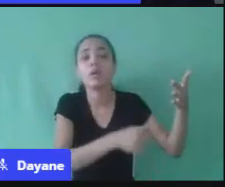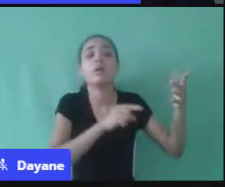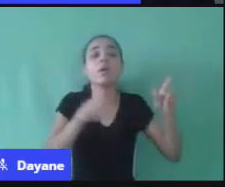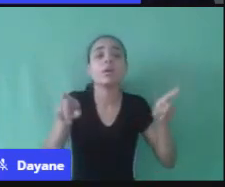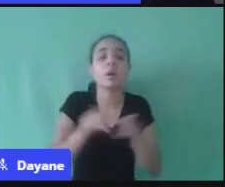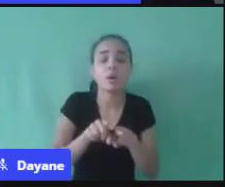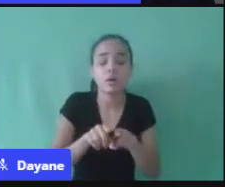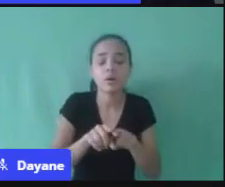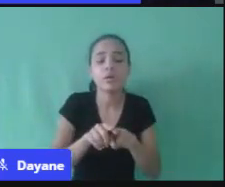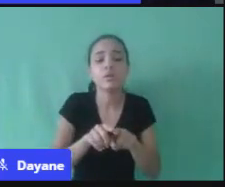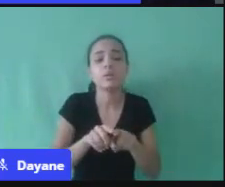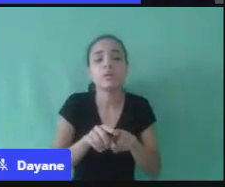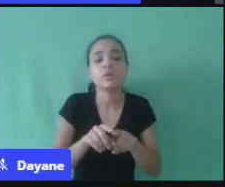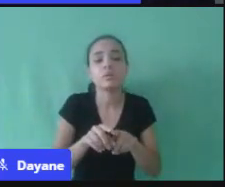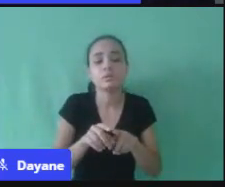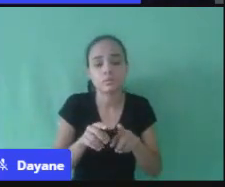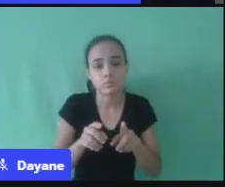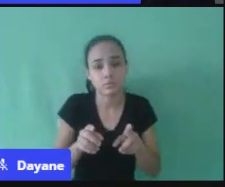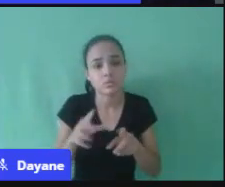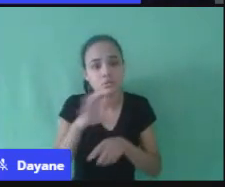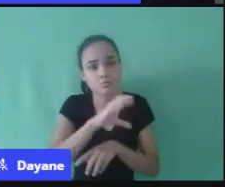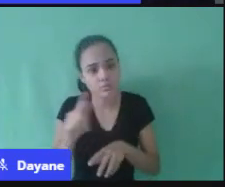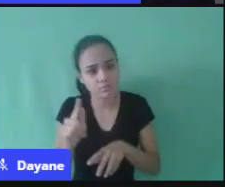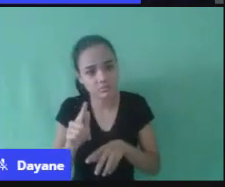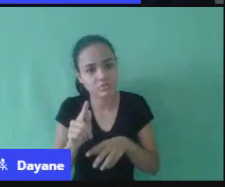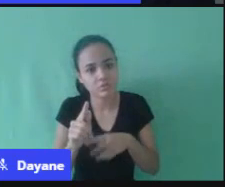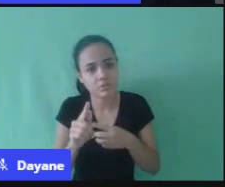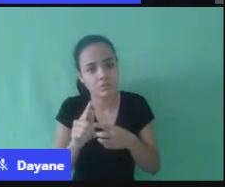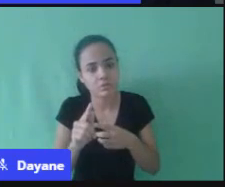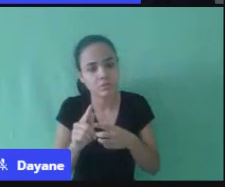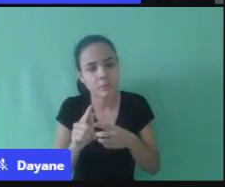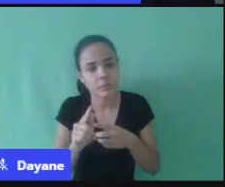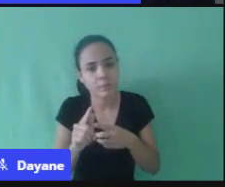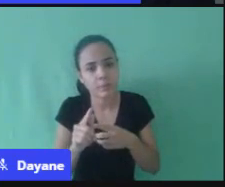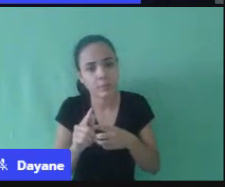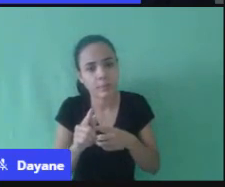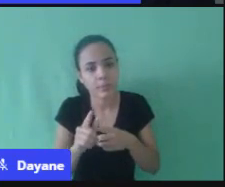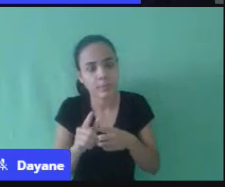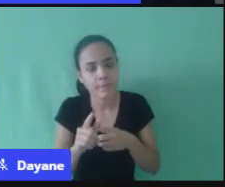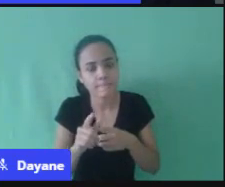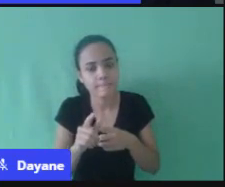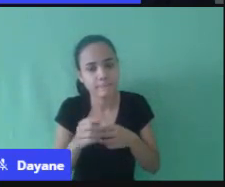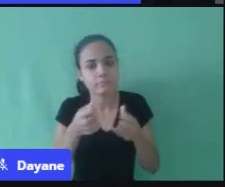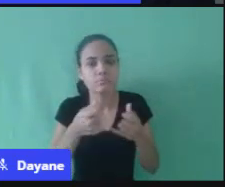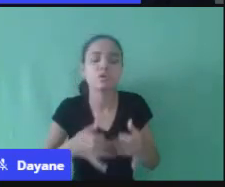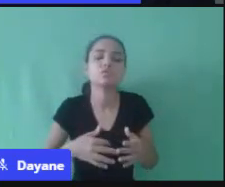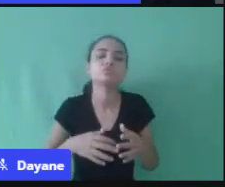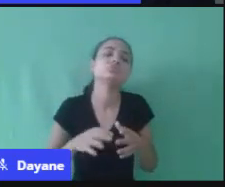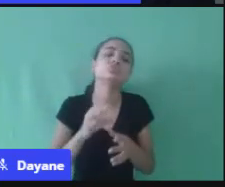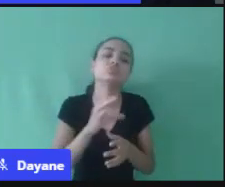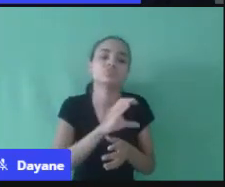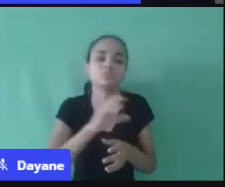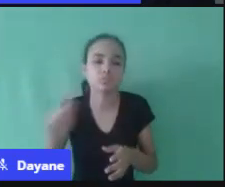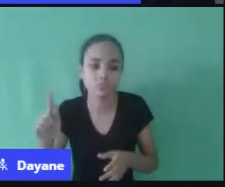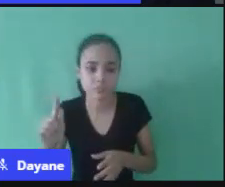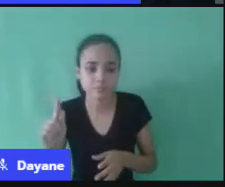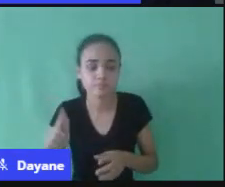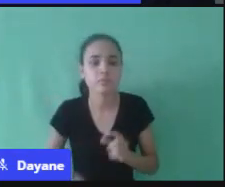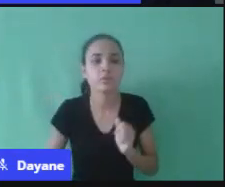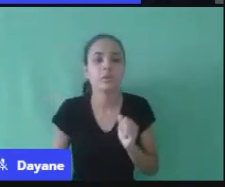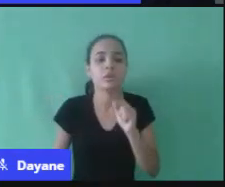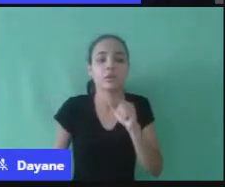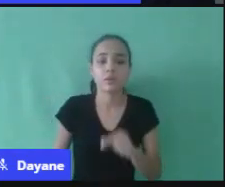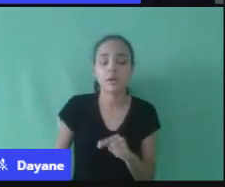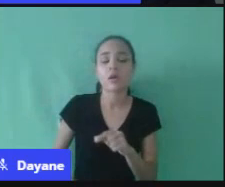né, que acelerou ou aumentou, podemos dizer assim, essa migração decorrente a